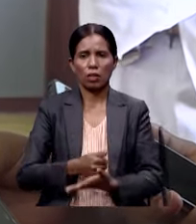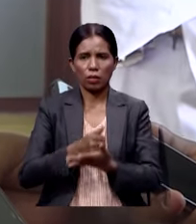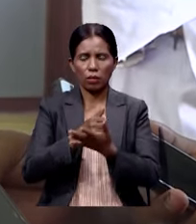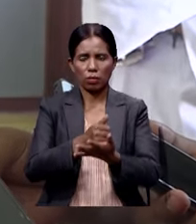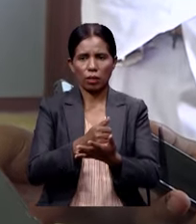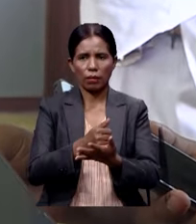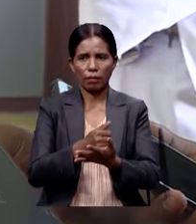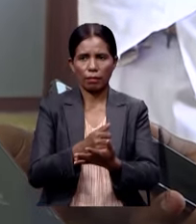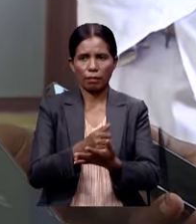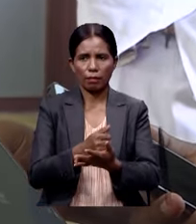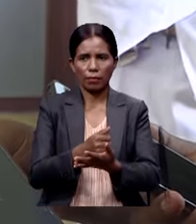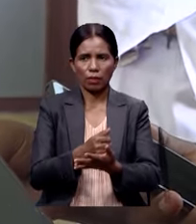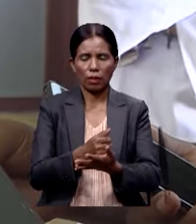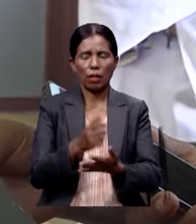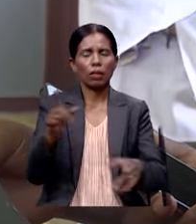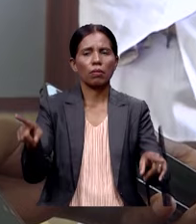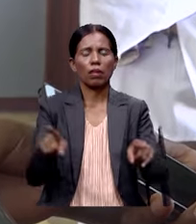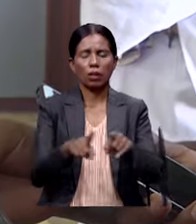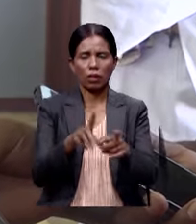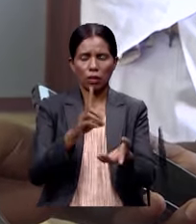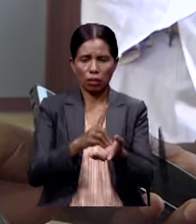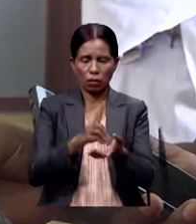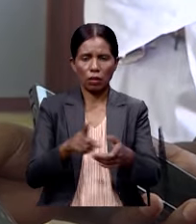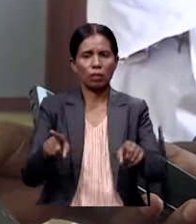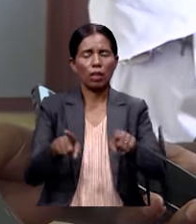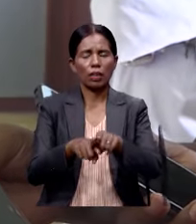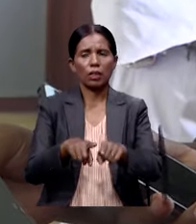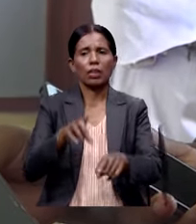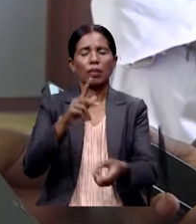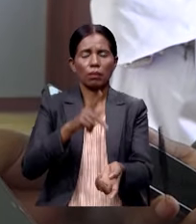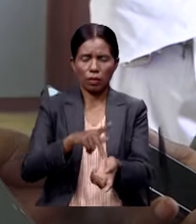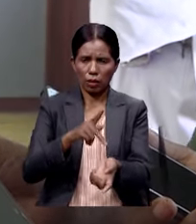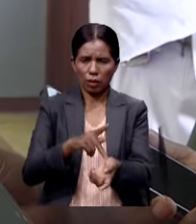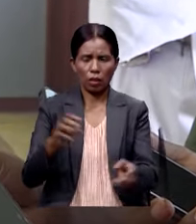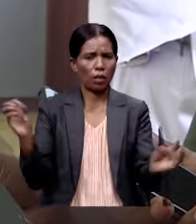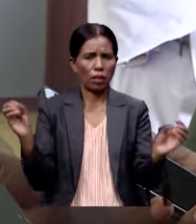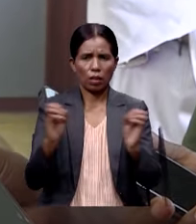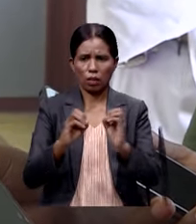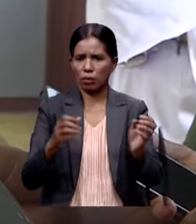catar atu sai médico atu sai enfermeiro né laos be